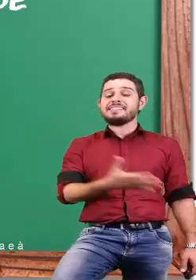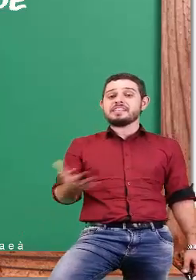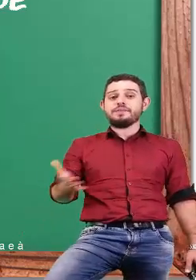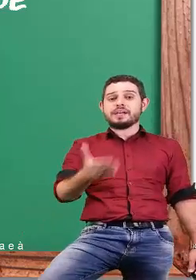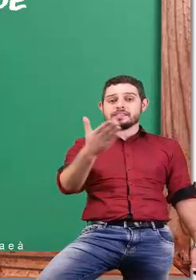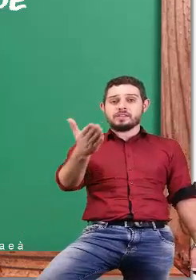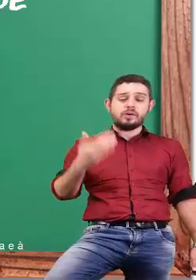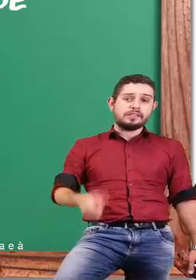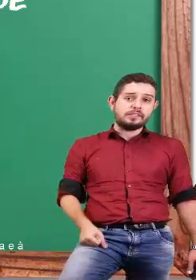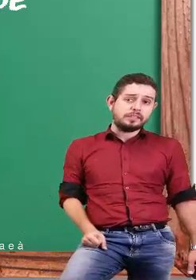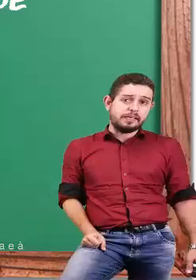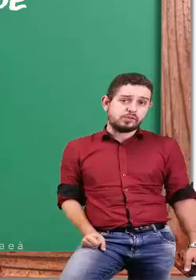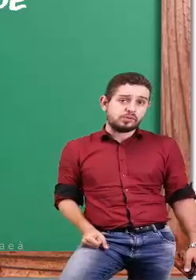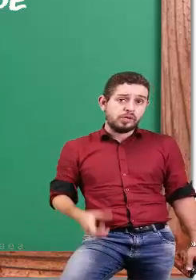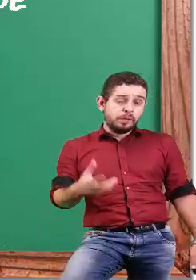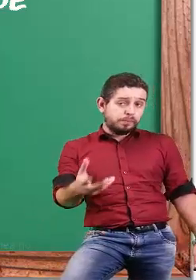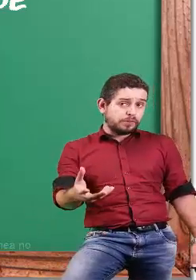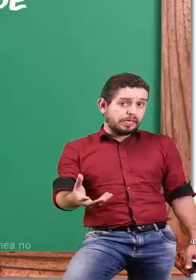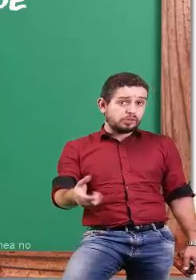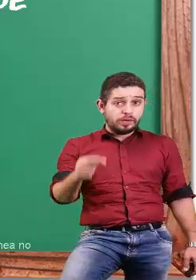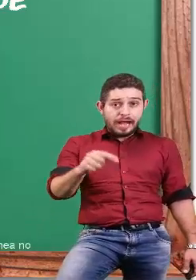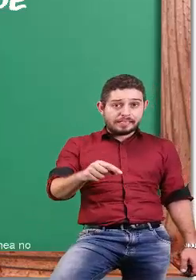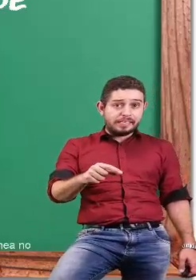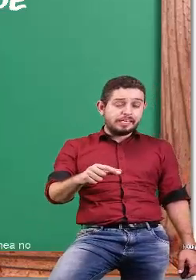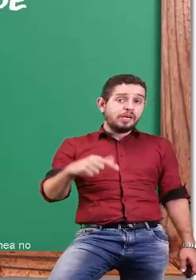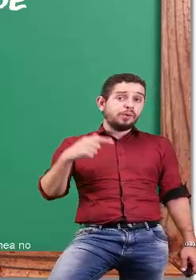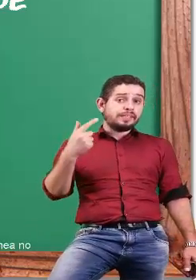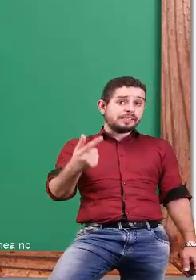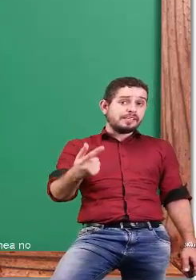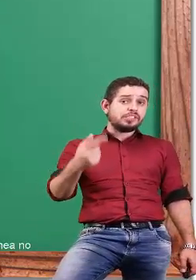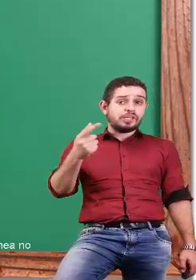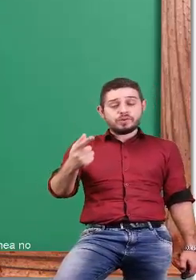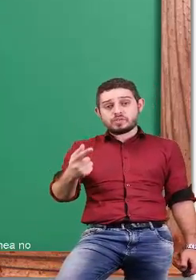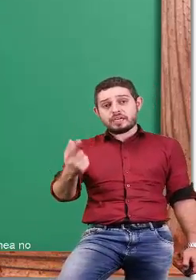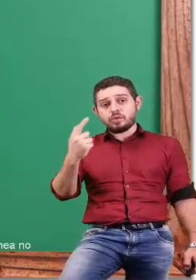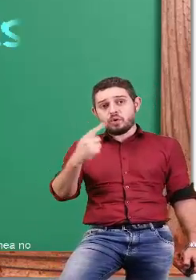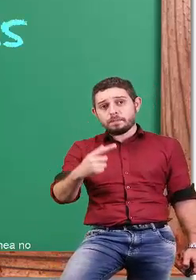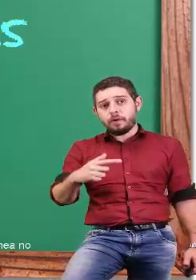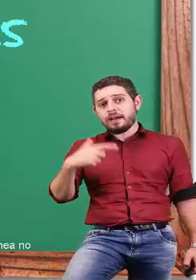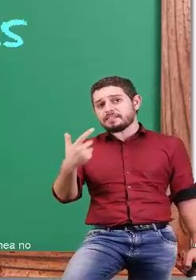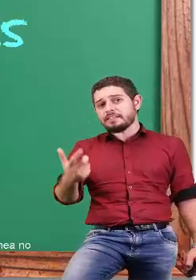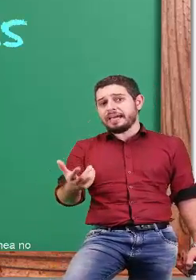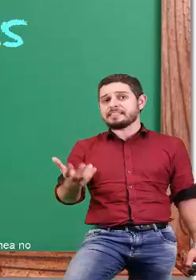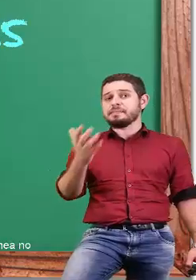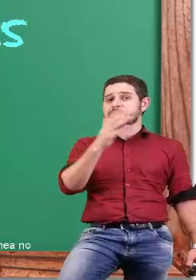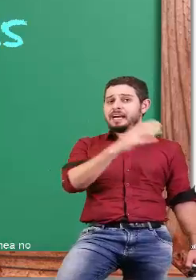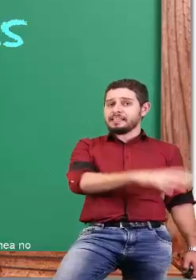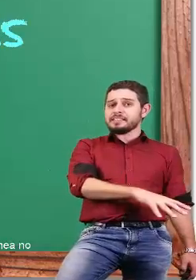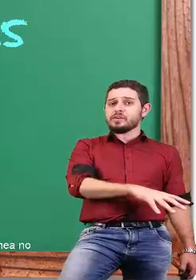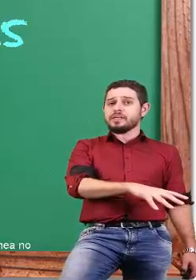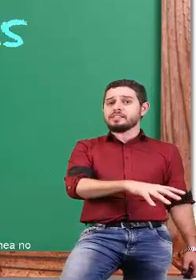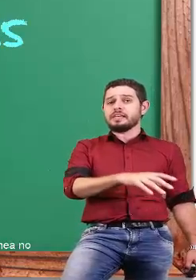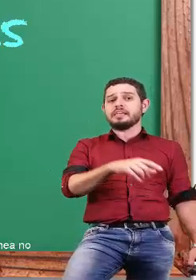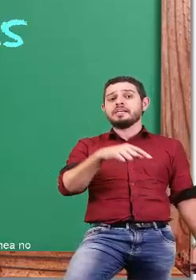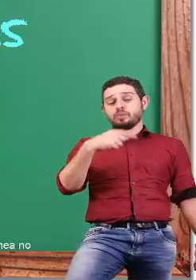à ressignificação da coletânea de textos. Portanto, aqui, o interessante é que você incorpore as ideias